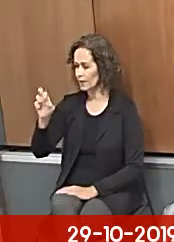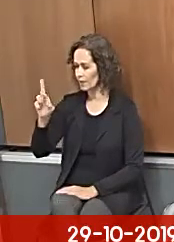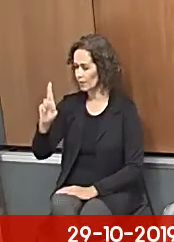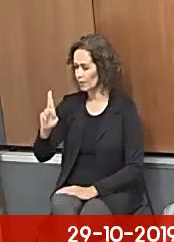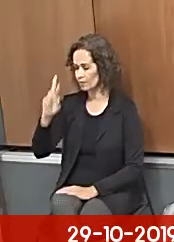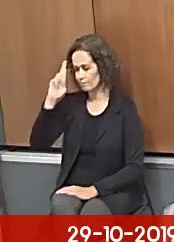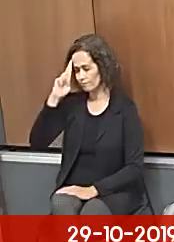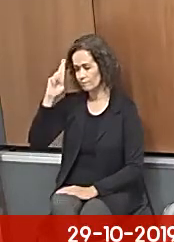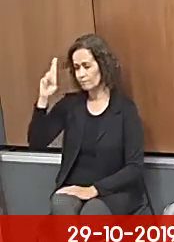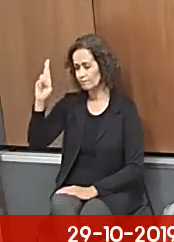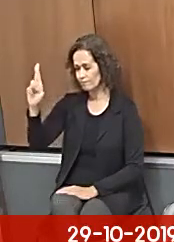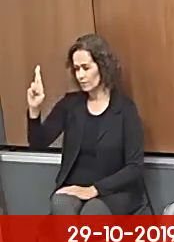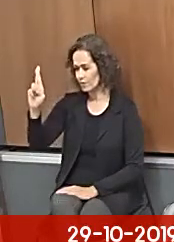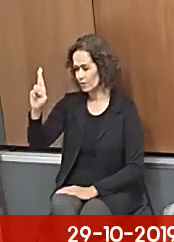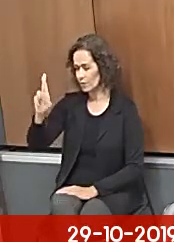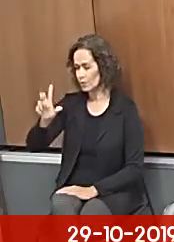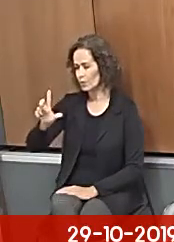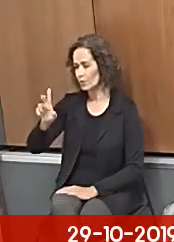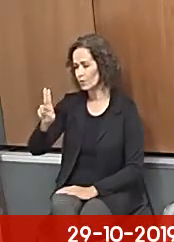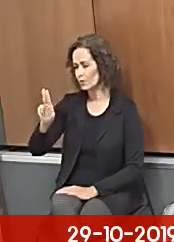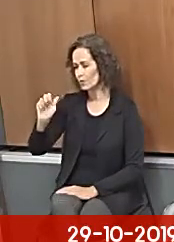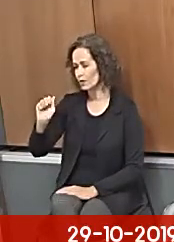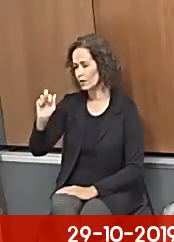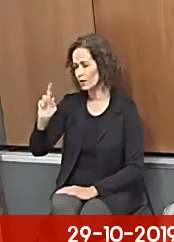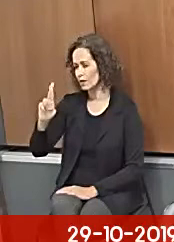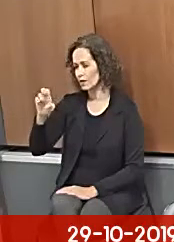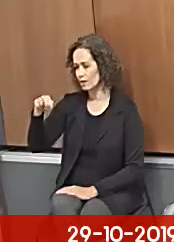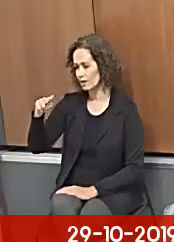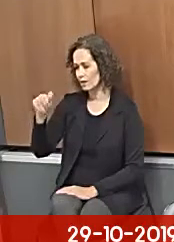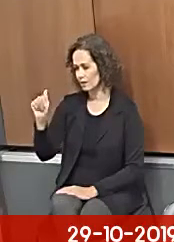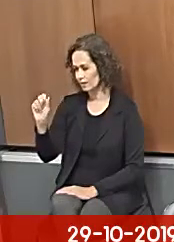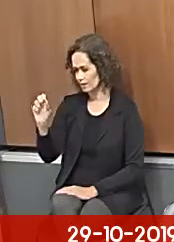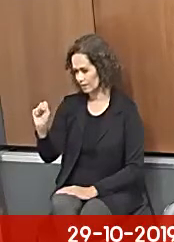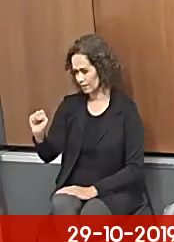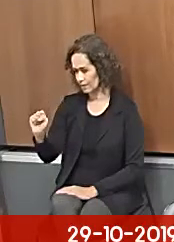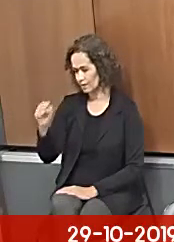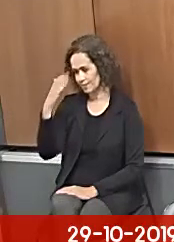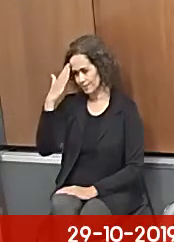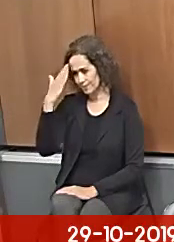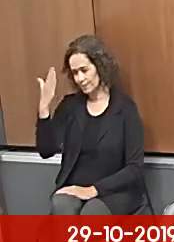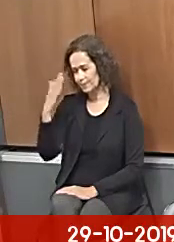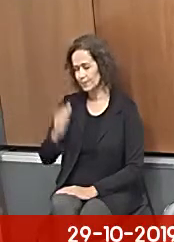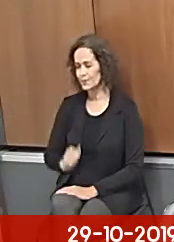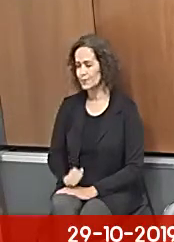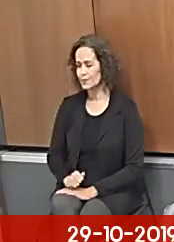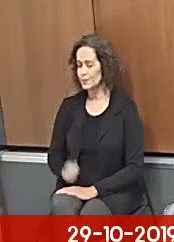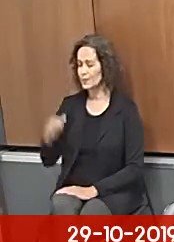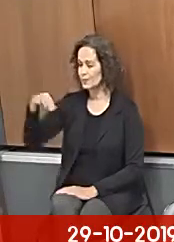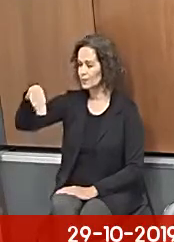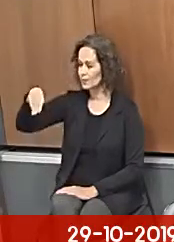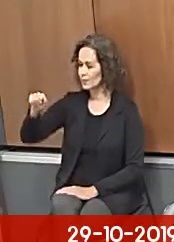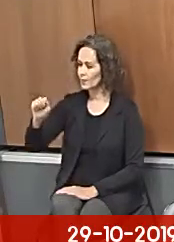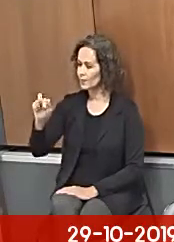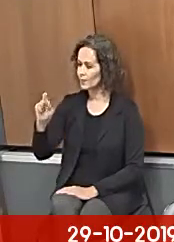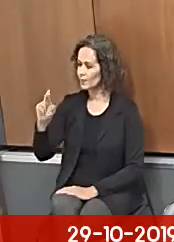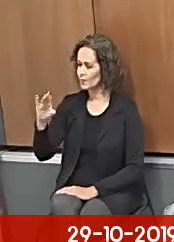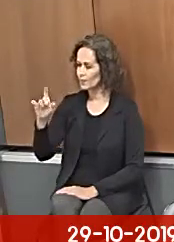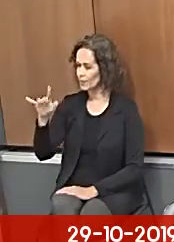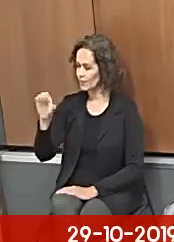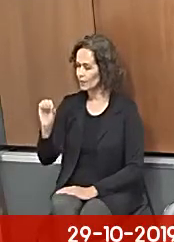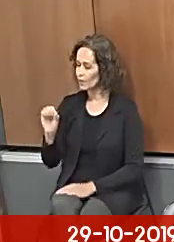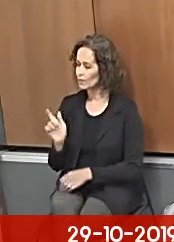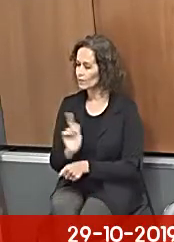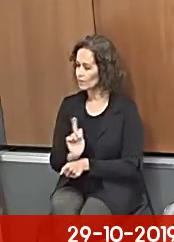da Luarenas. Muito obrigado, Elber. Marcelo de Mero Mendes, gerente